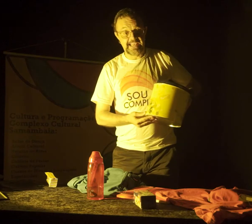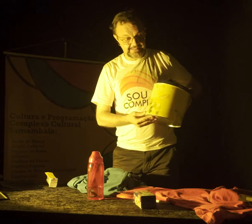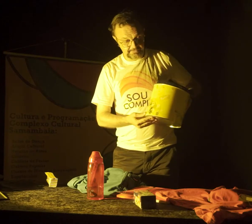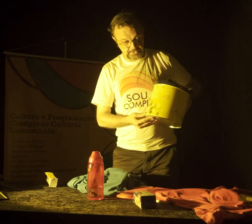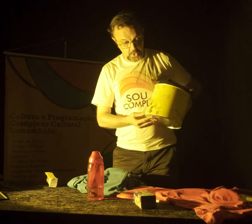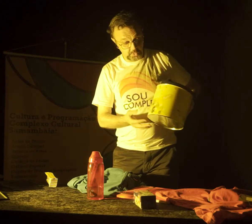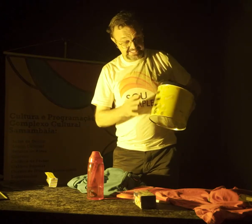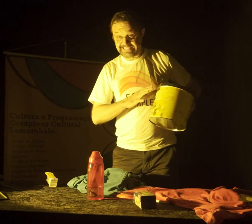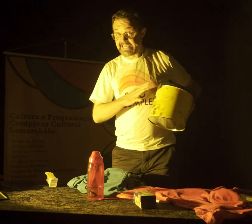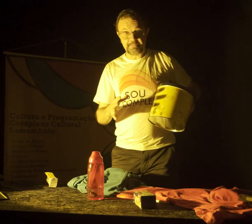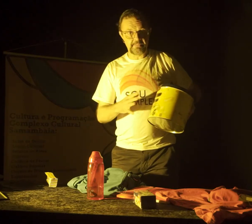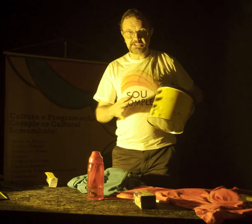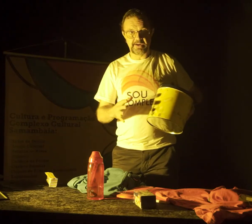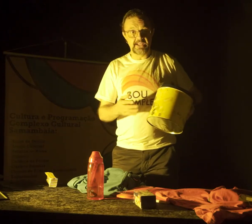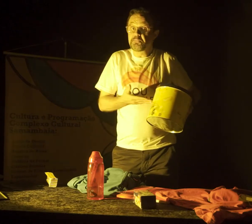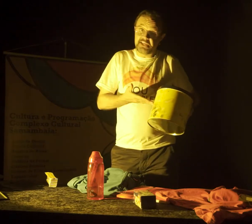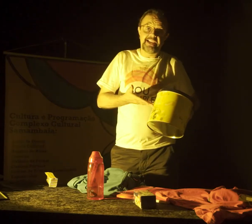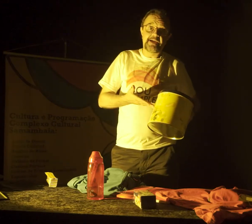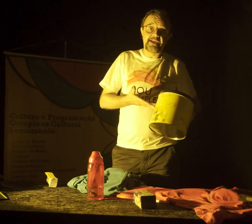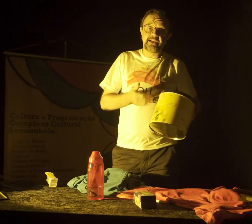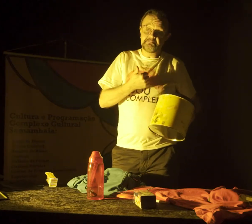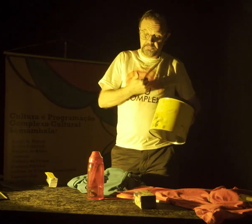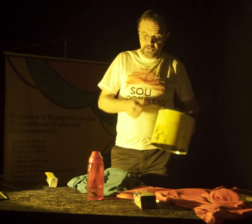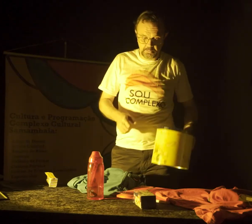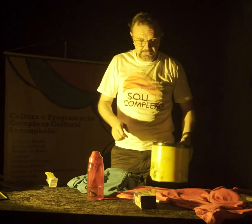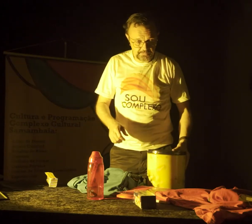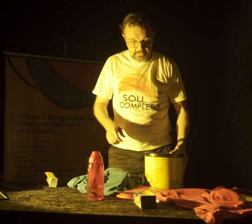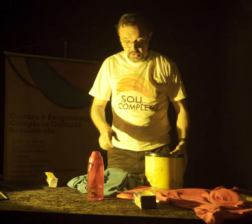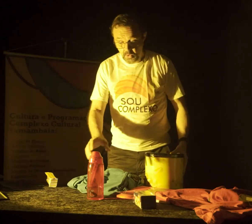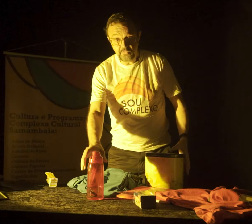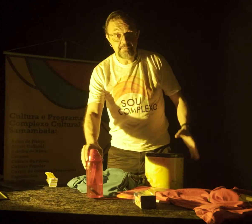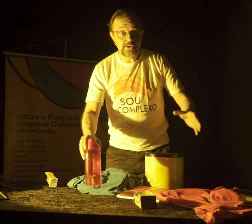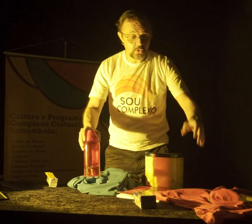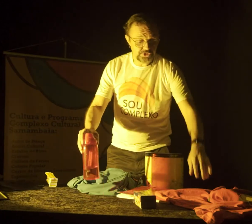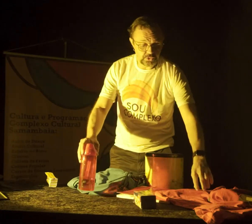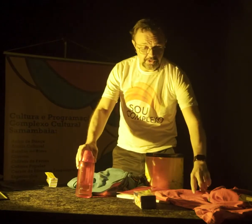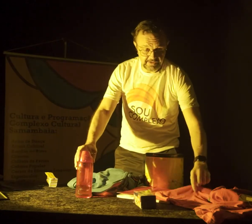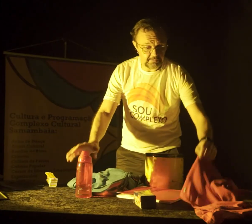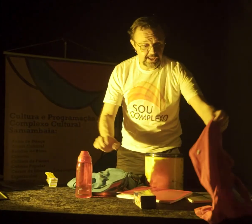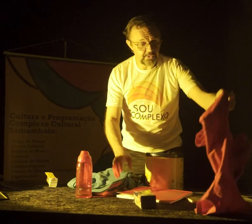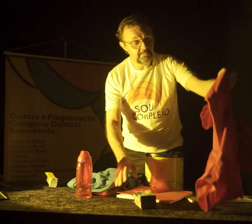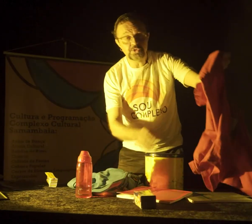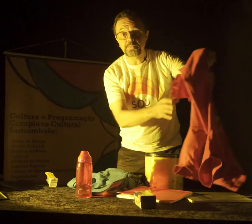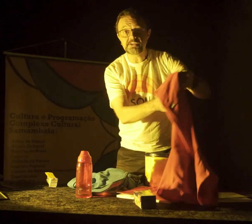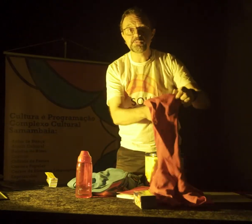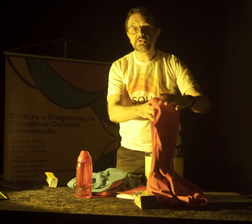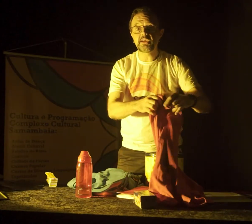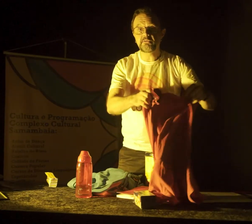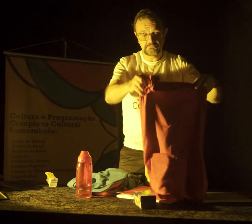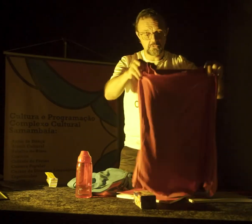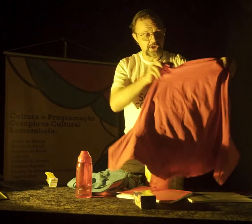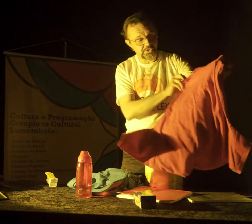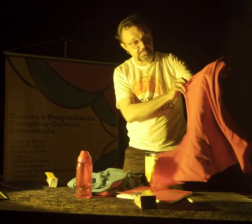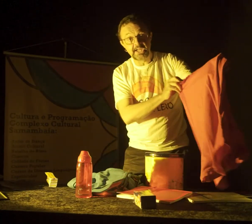que a lata ficou extremamente amarela, porque ela é amarela, óbvio. O vermelho continua vermelho e muito próximo do